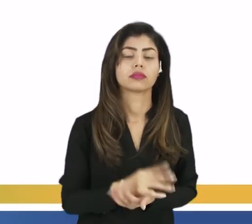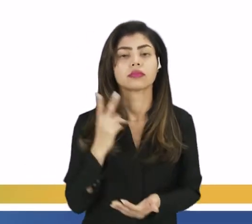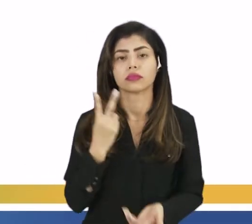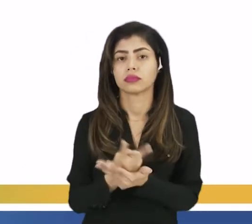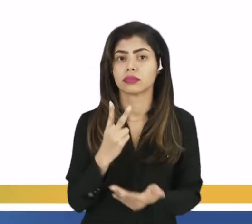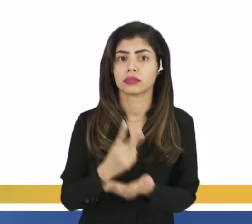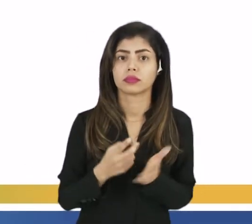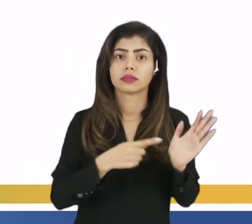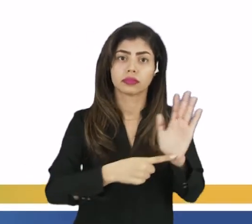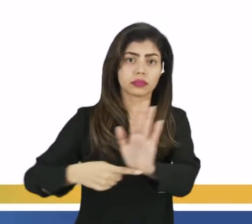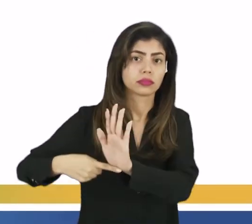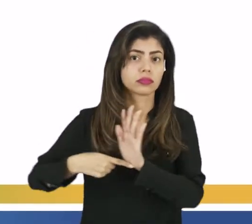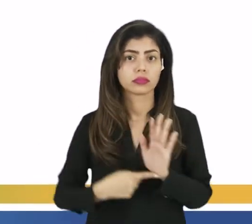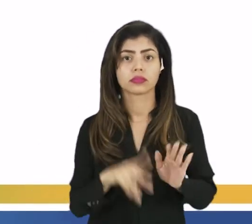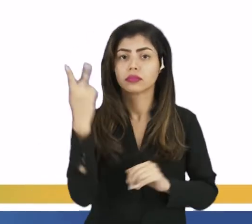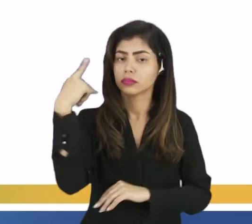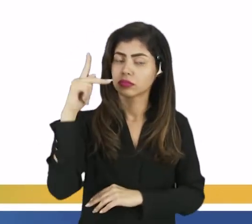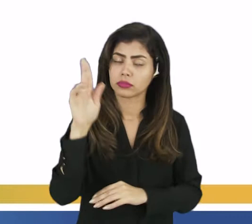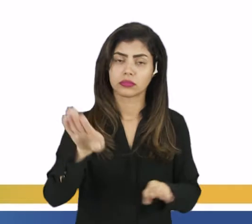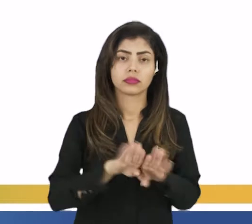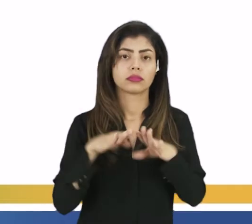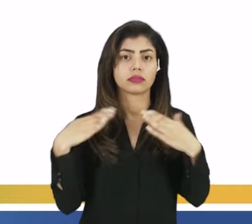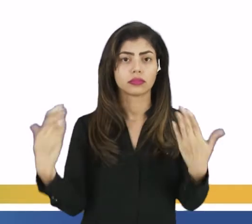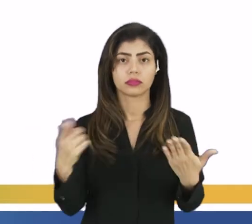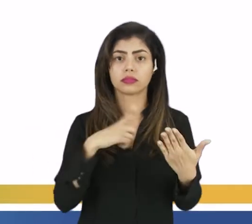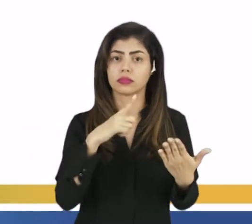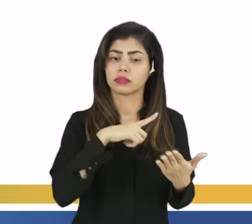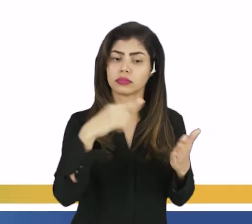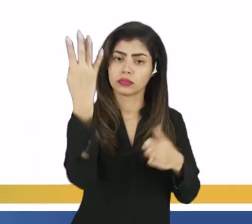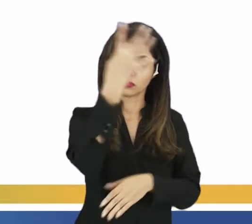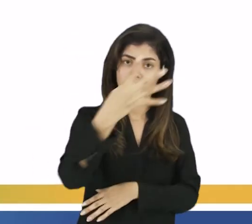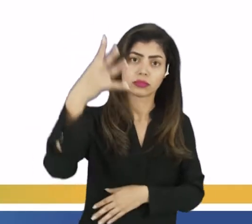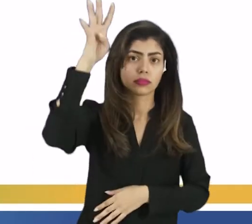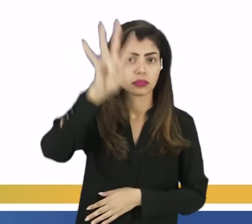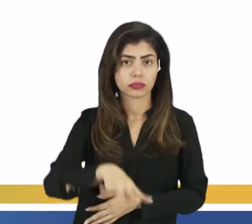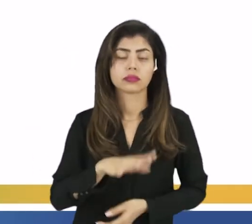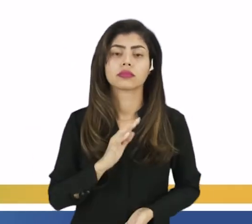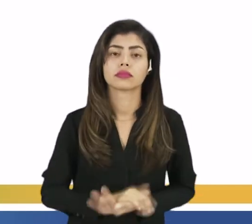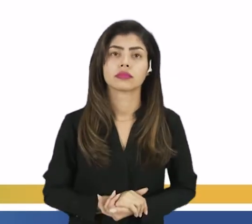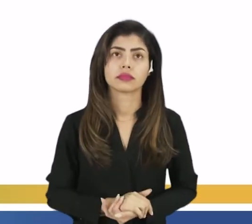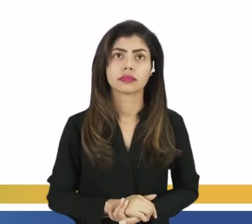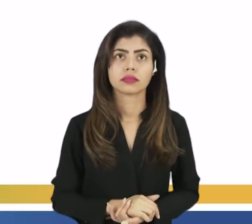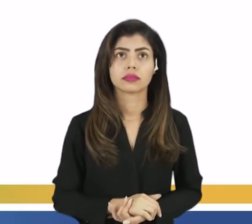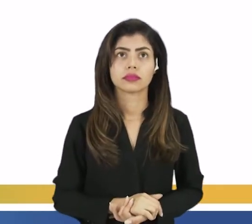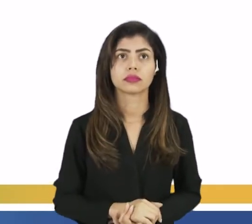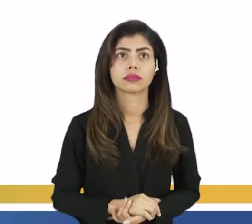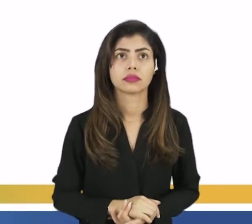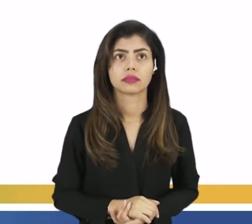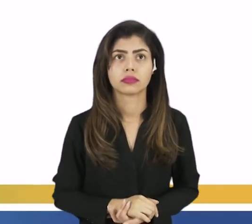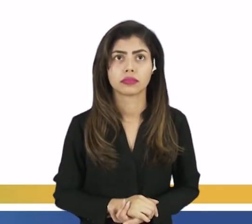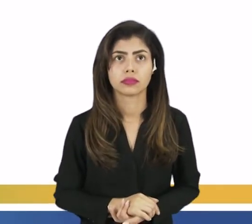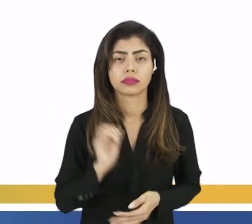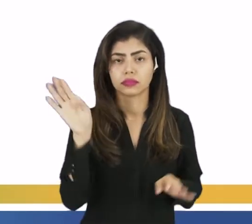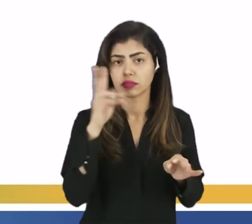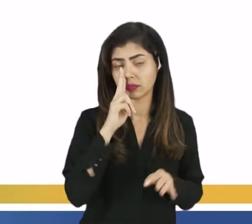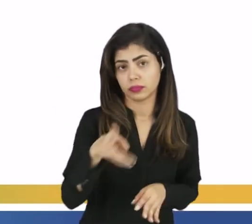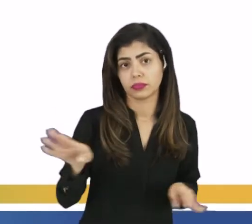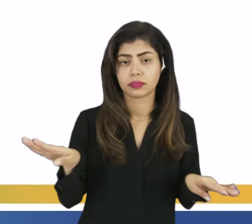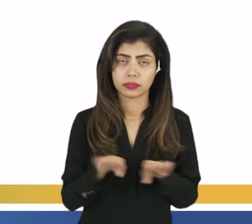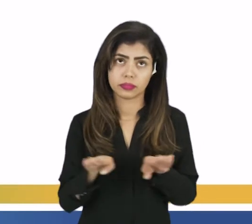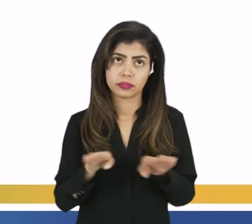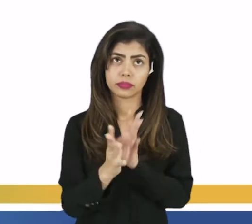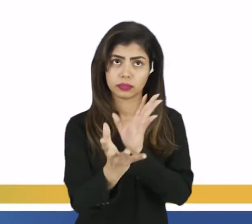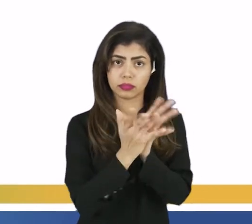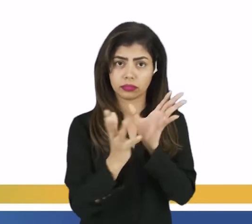sempre vai nos indicar o período desse elemento químico na tabela periódica nós vimos também